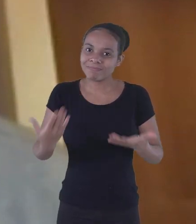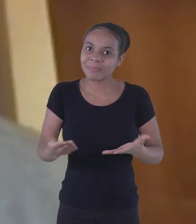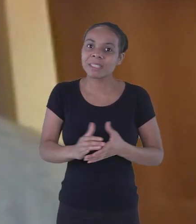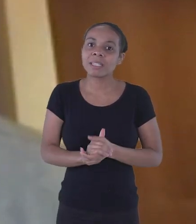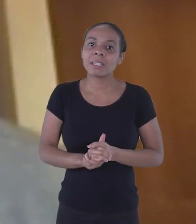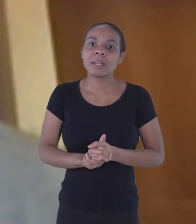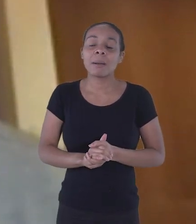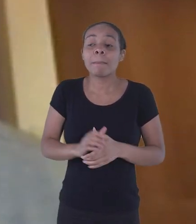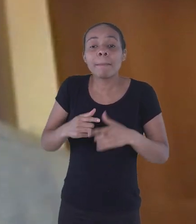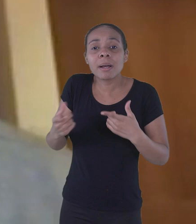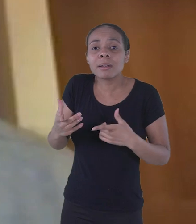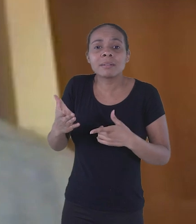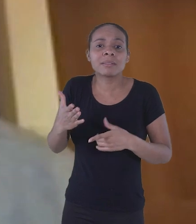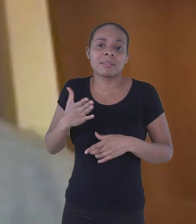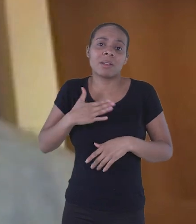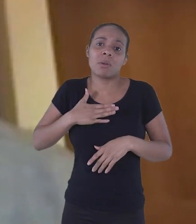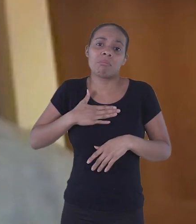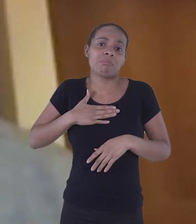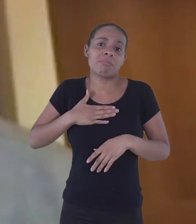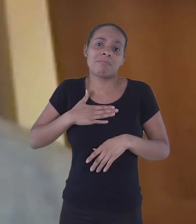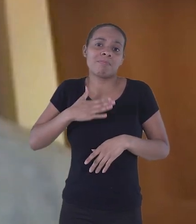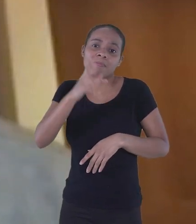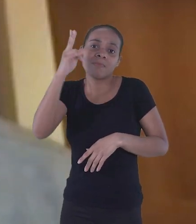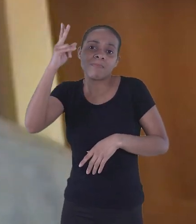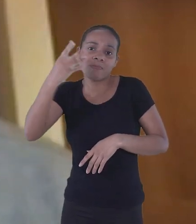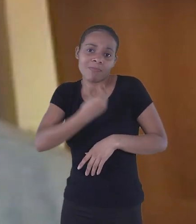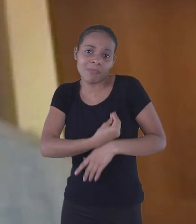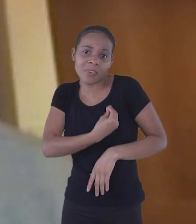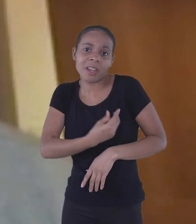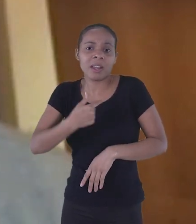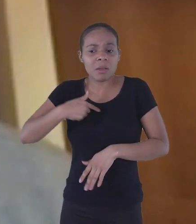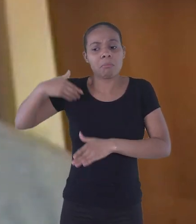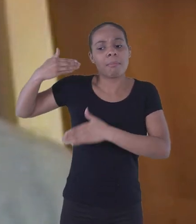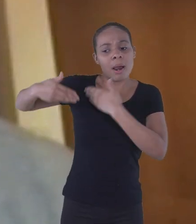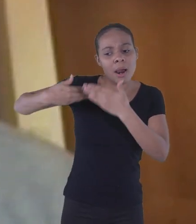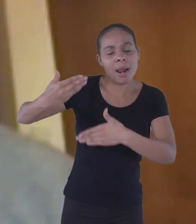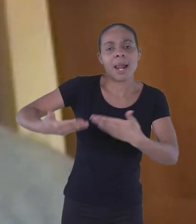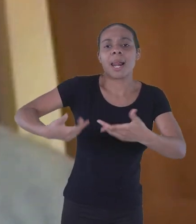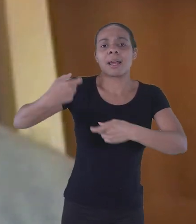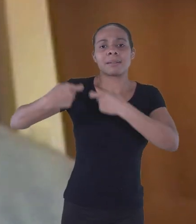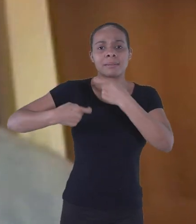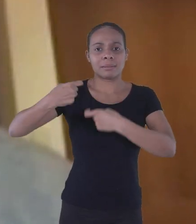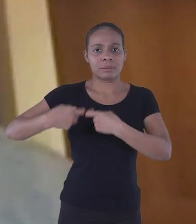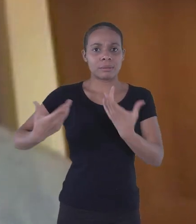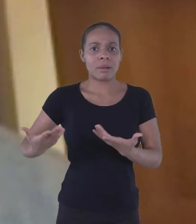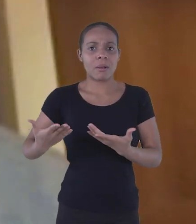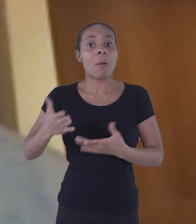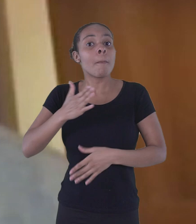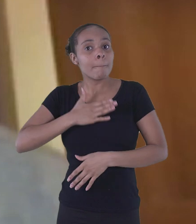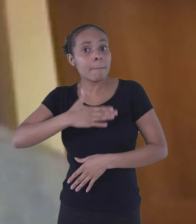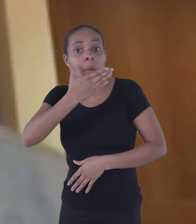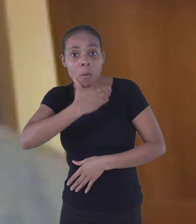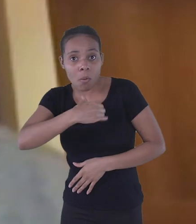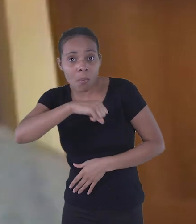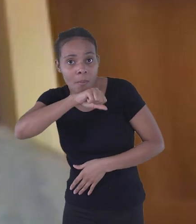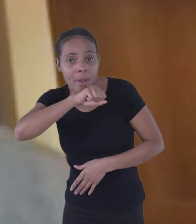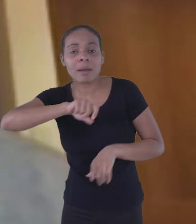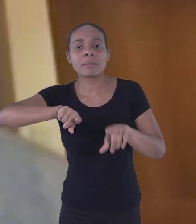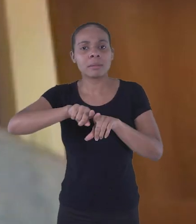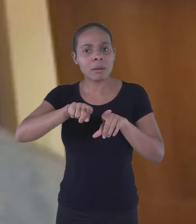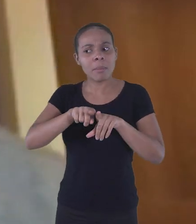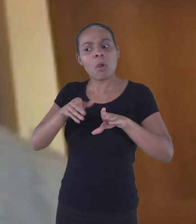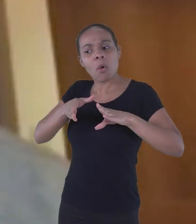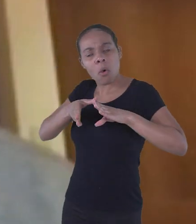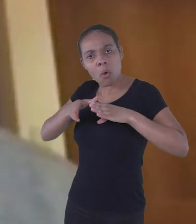fazer esse retrato do meu pai. Eu tenho que passar pela minha iniciação sexual, da qual ele fez parte. Foi um mentor,